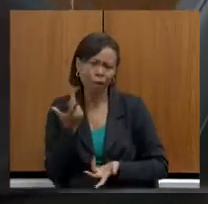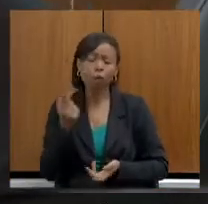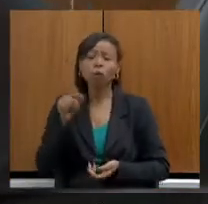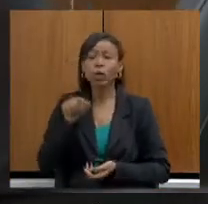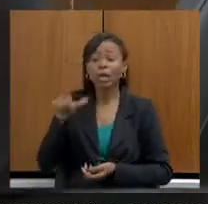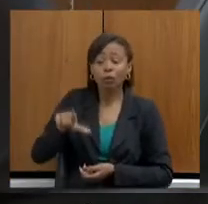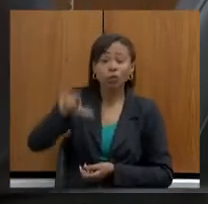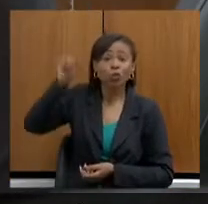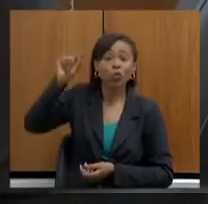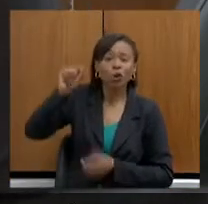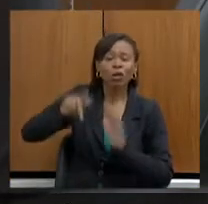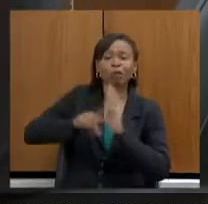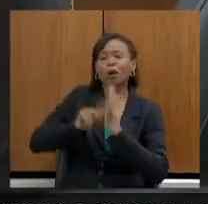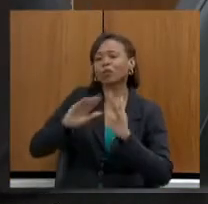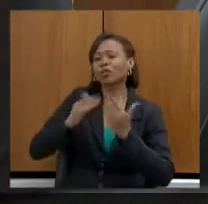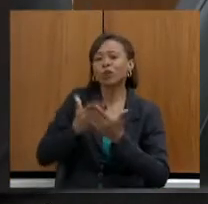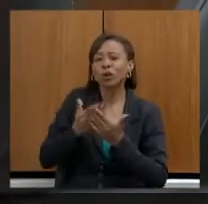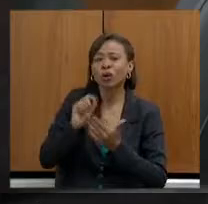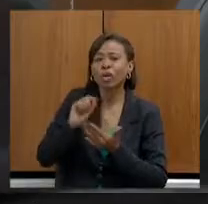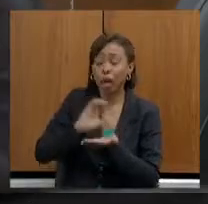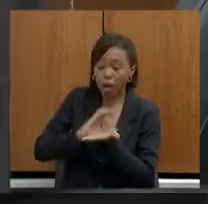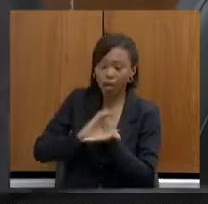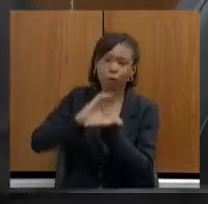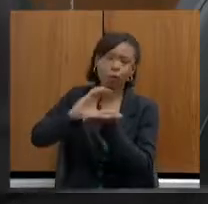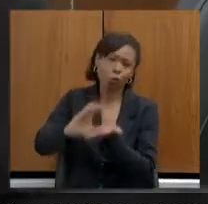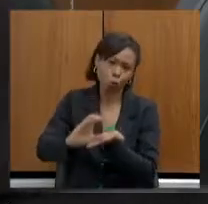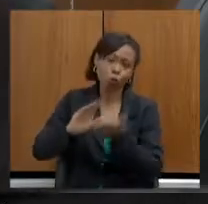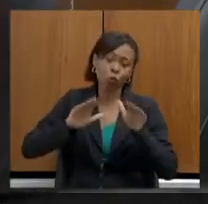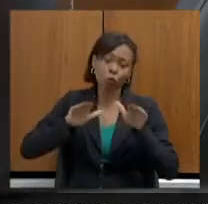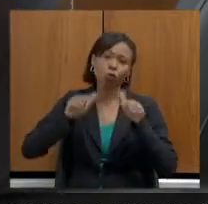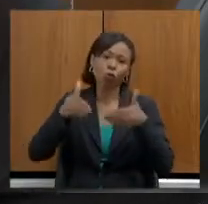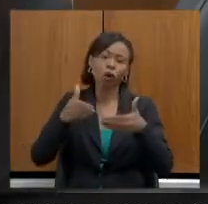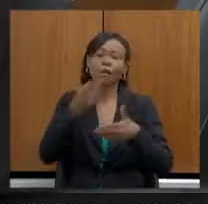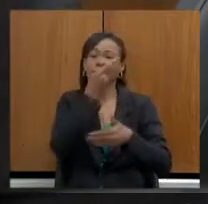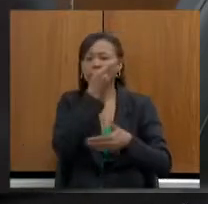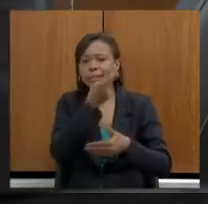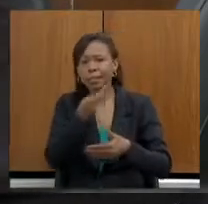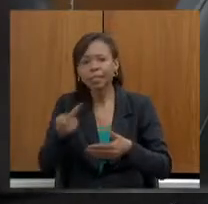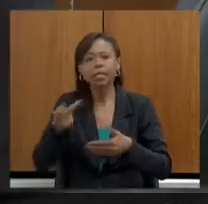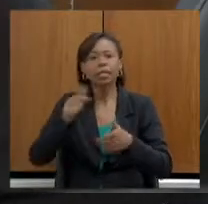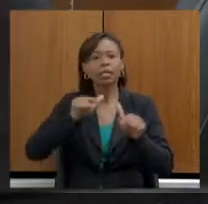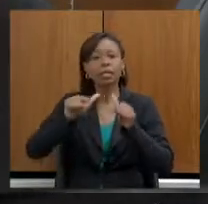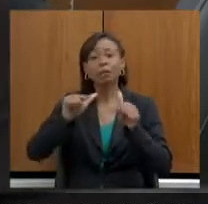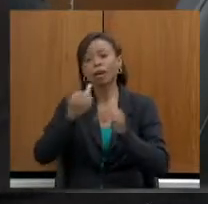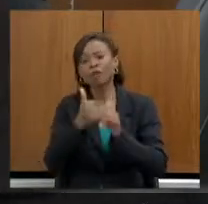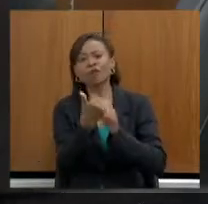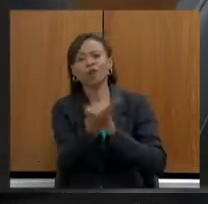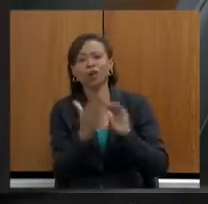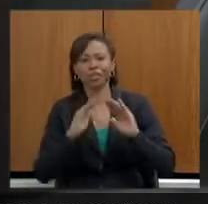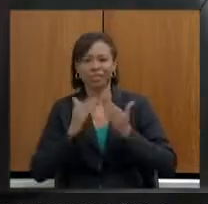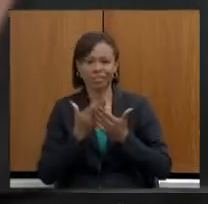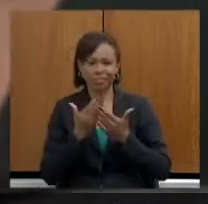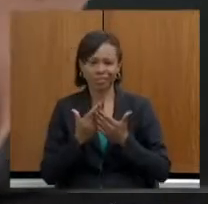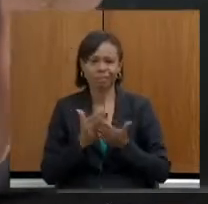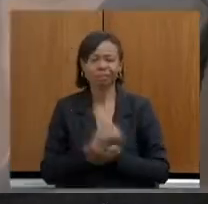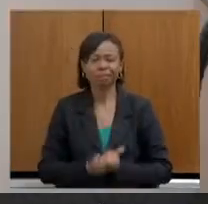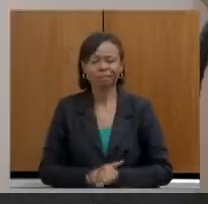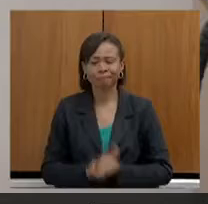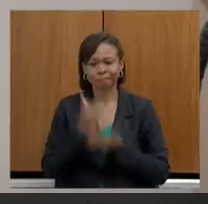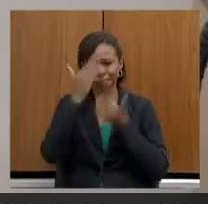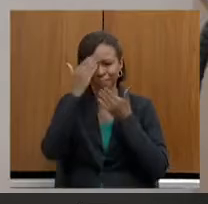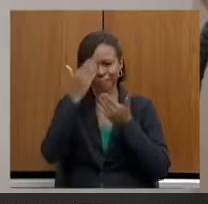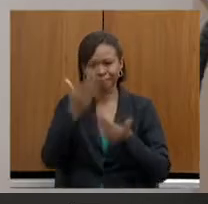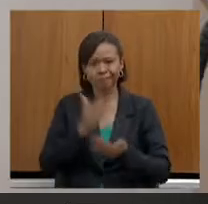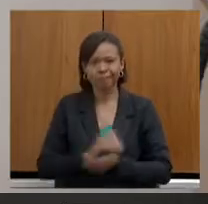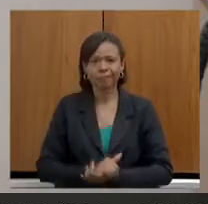das Comunidades escolares é justamente o recurso para aplicação em visitas e e nas atividades externas à escola mun E aí